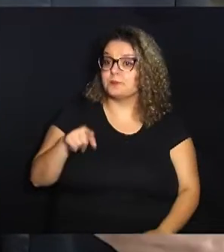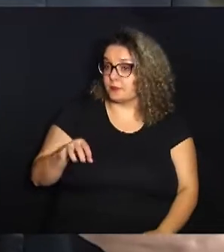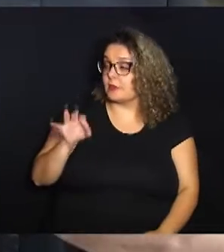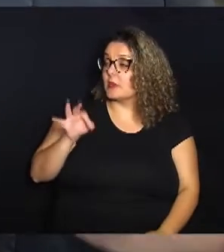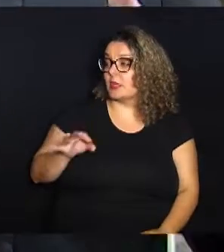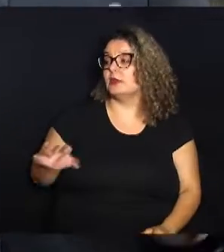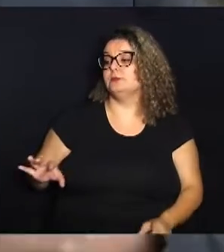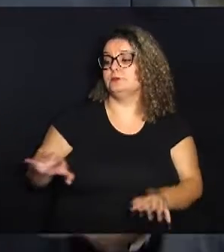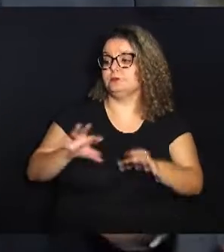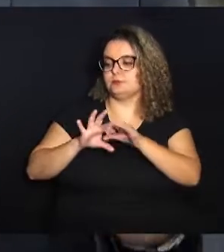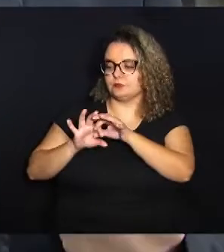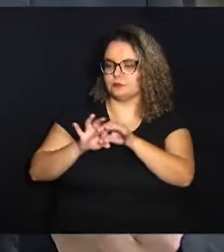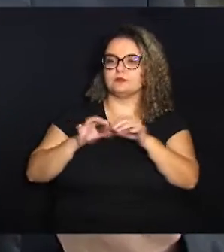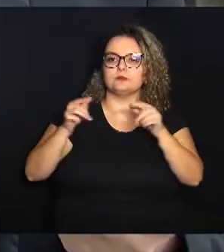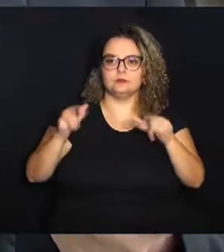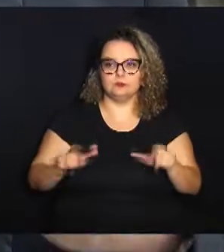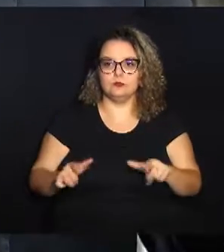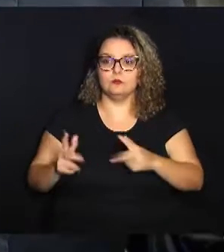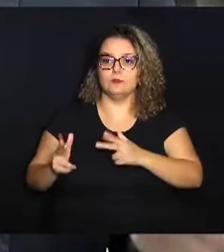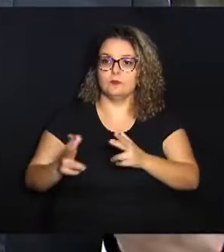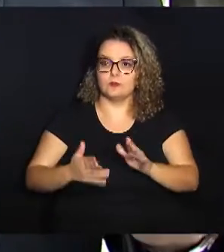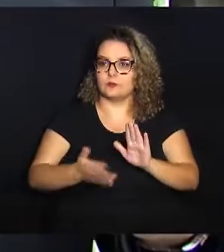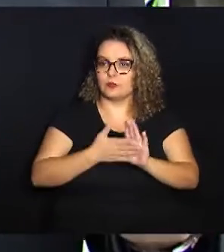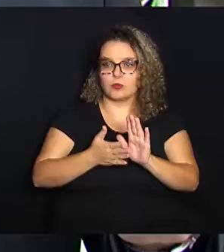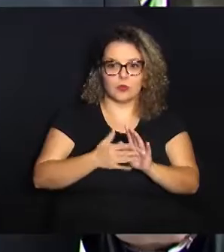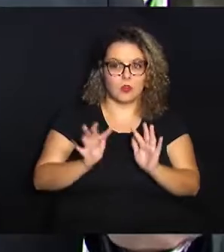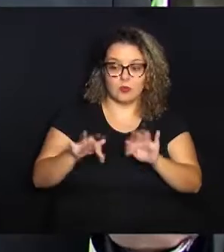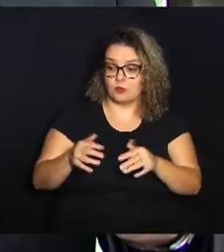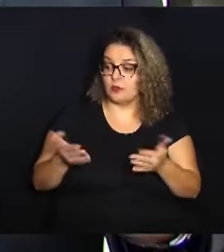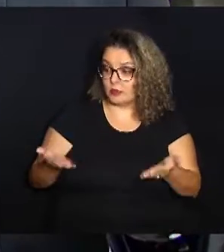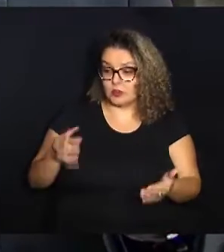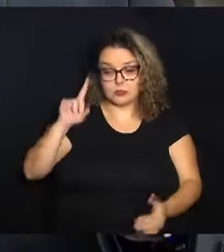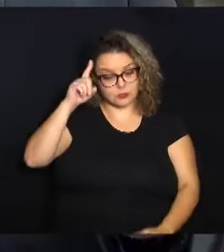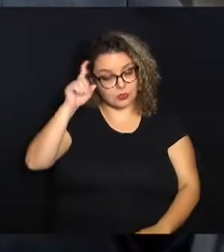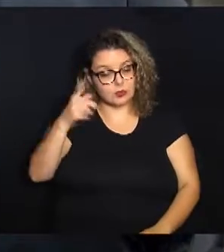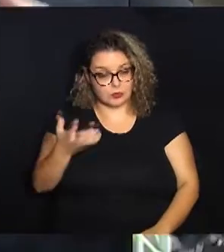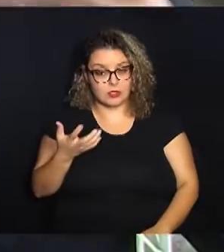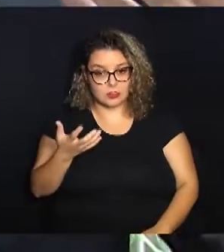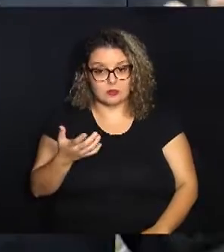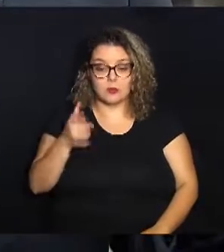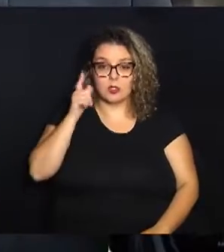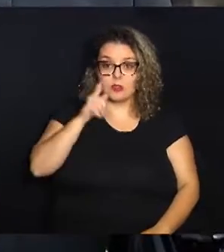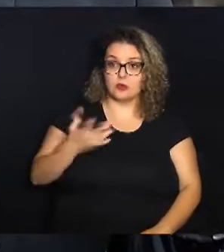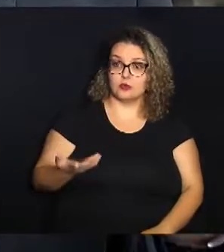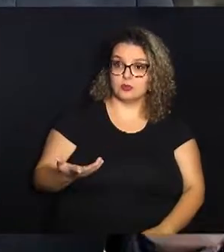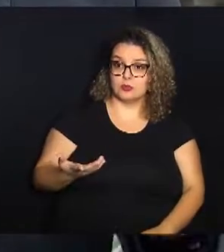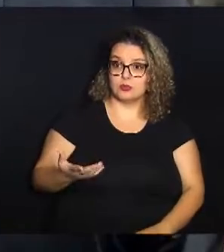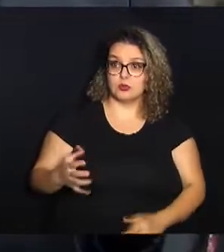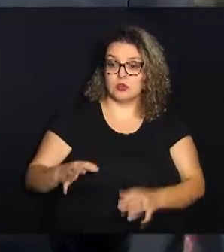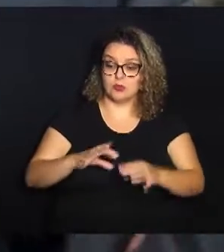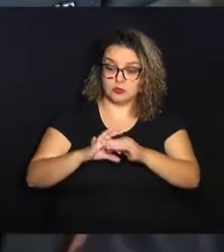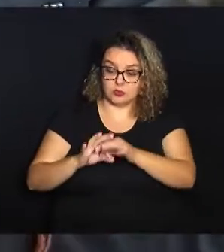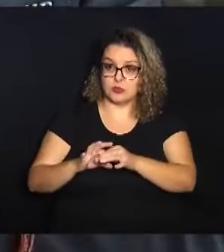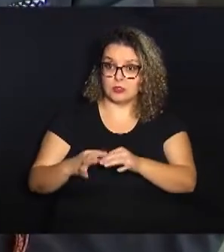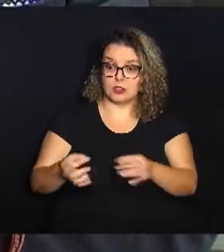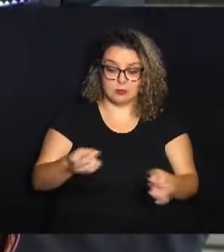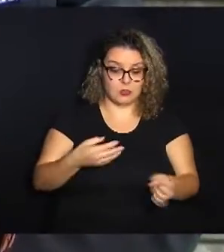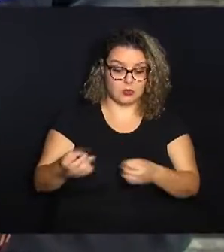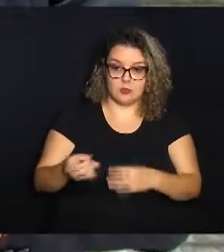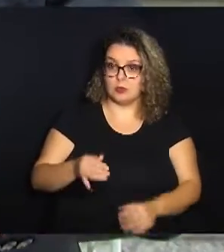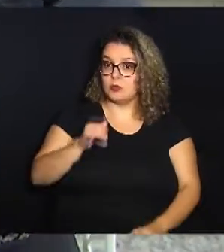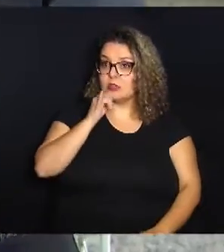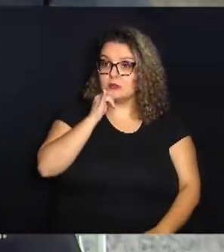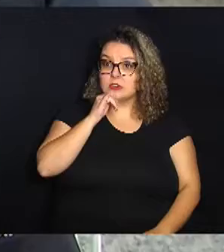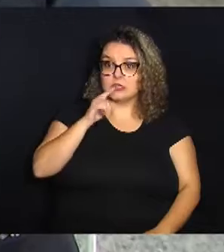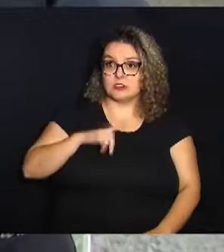unir no ambiente comum, no propósito comum, que no final do dia é isso que a gente quer, né? Conseguir unir uma solução que é inovadora. Então, por exemplo, nós temos